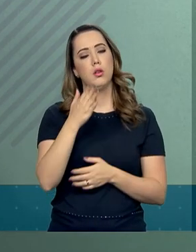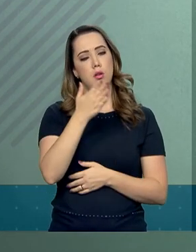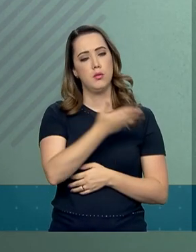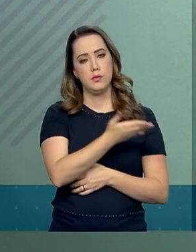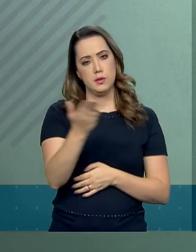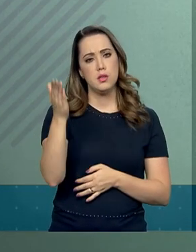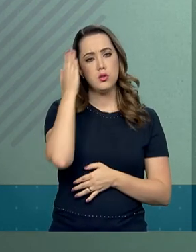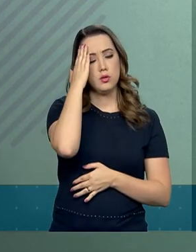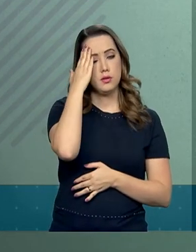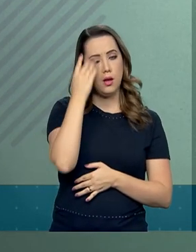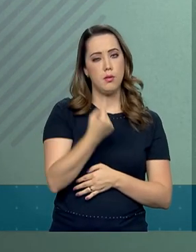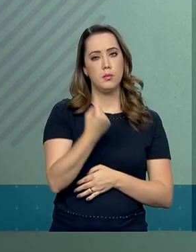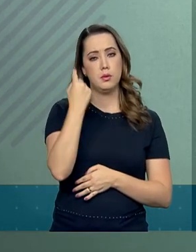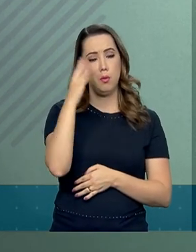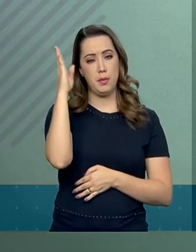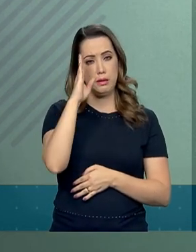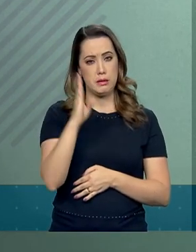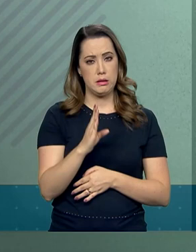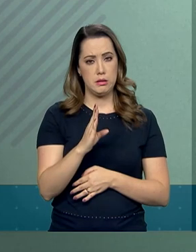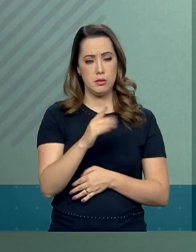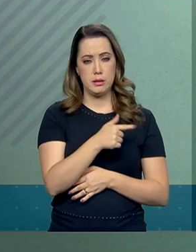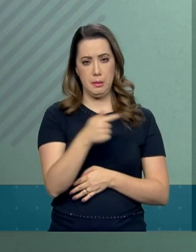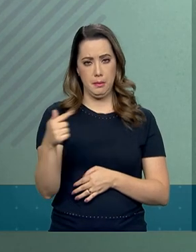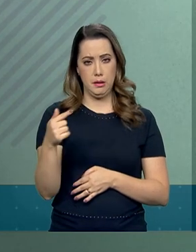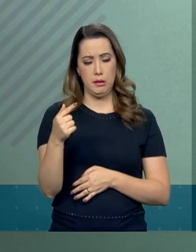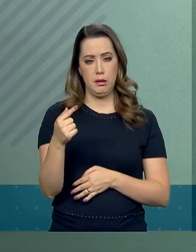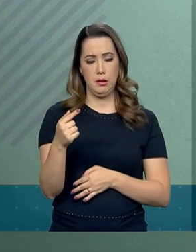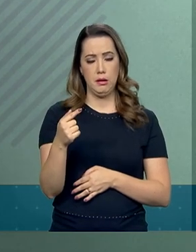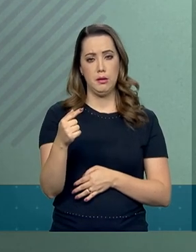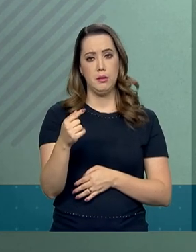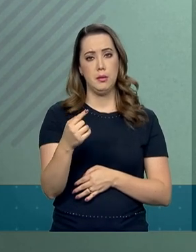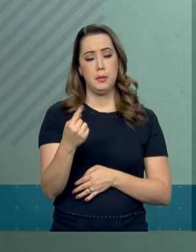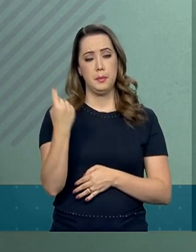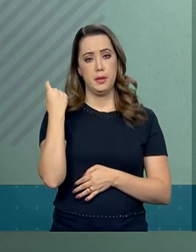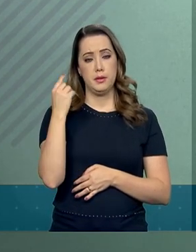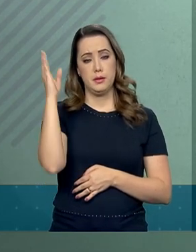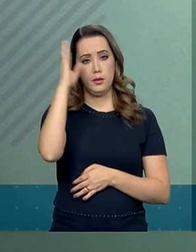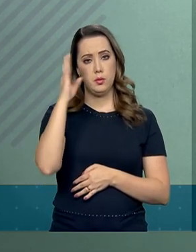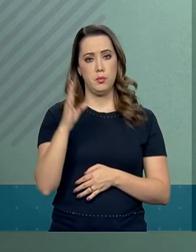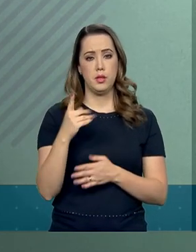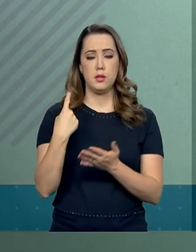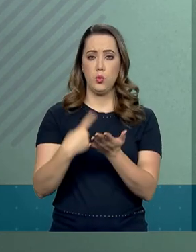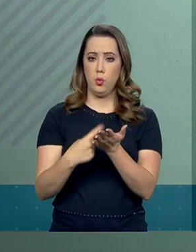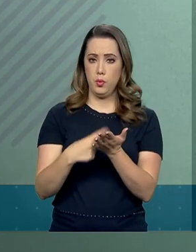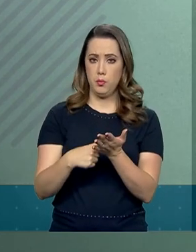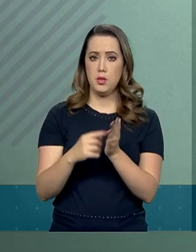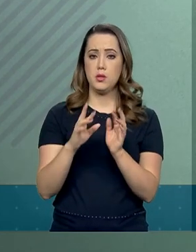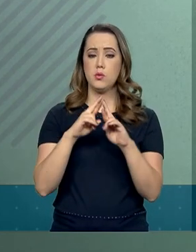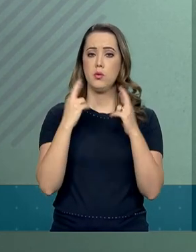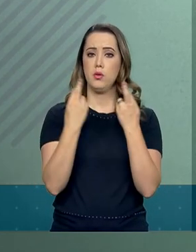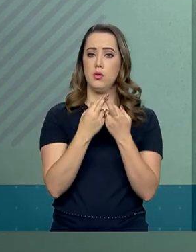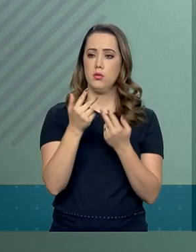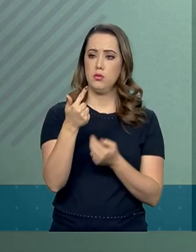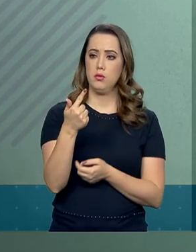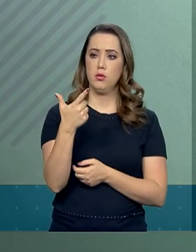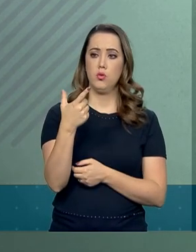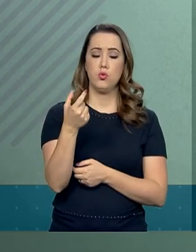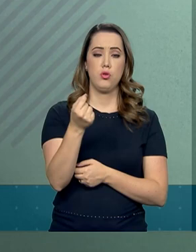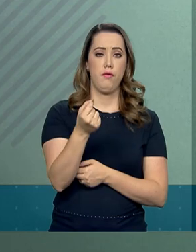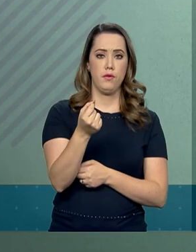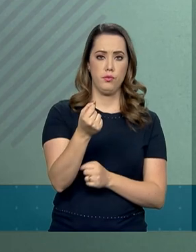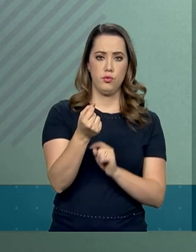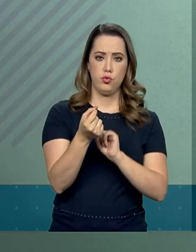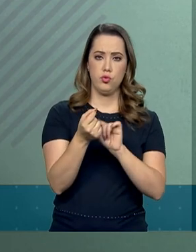brasil na reunião do g20 tivemos concluída a negociação da parte comercial